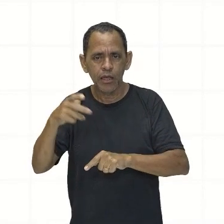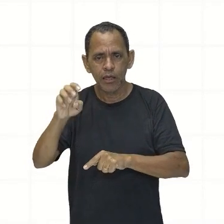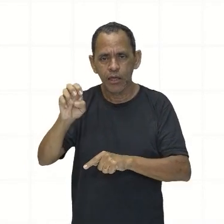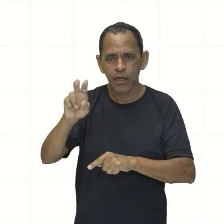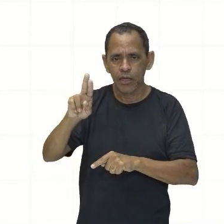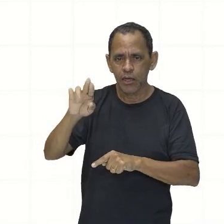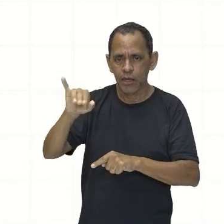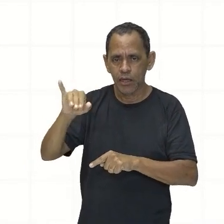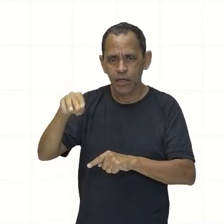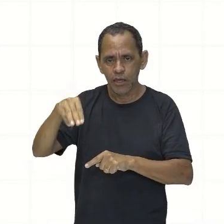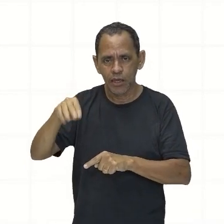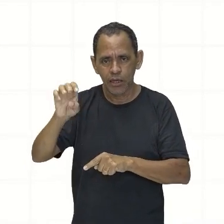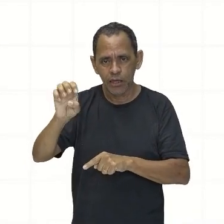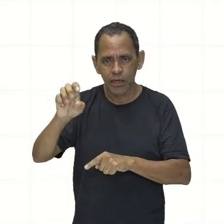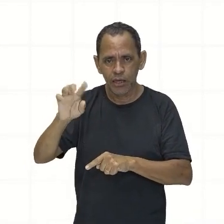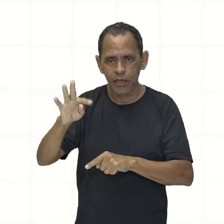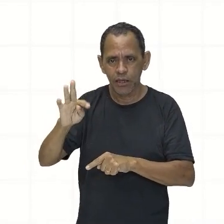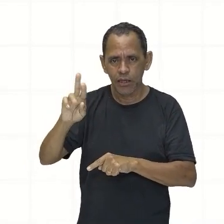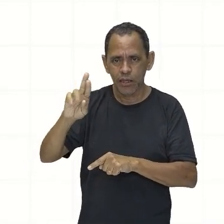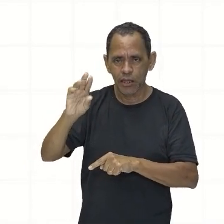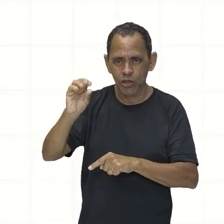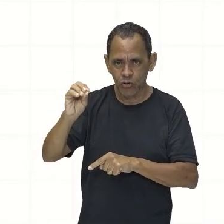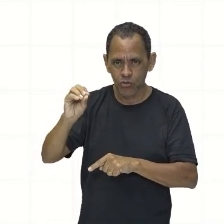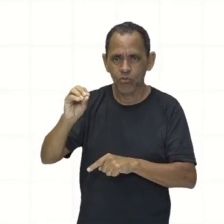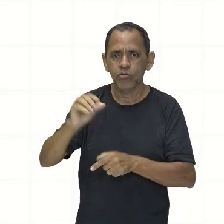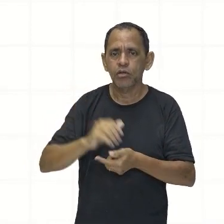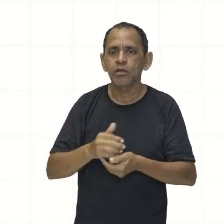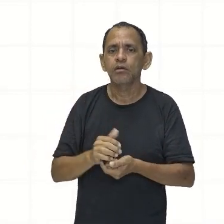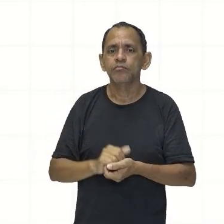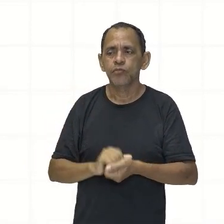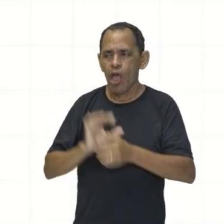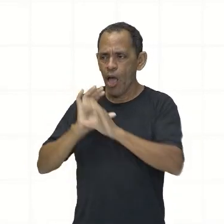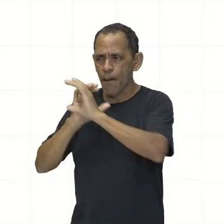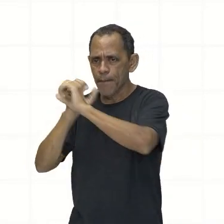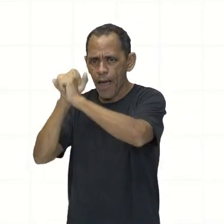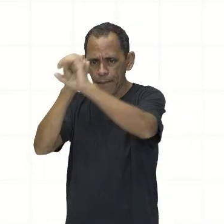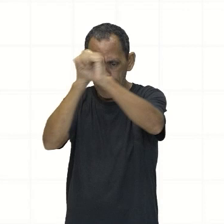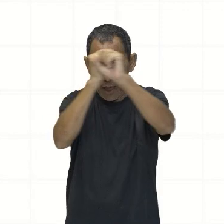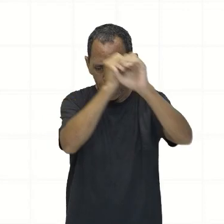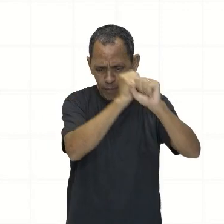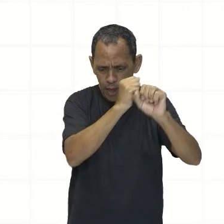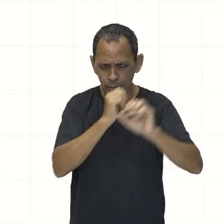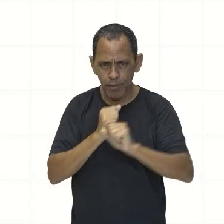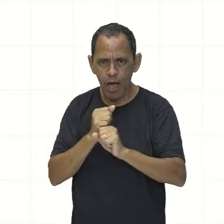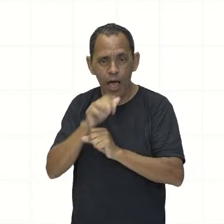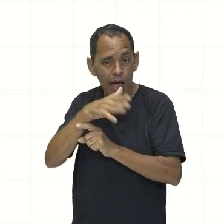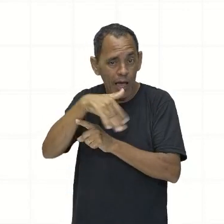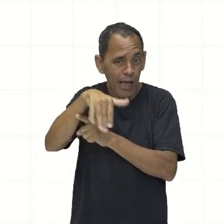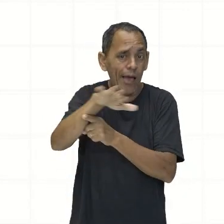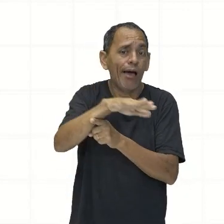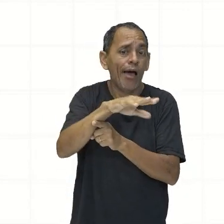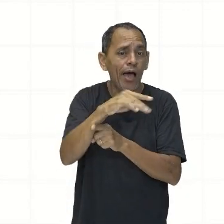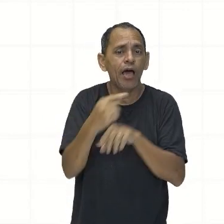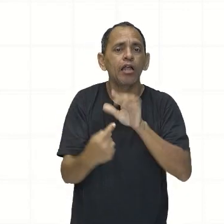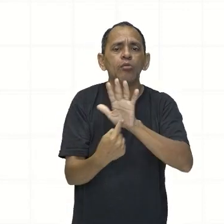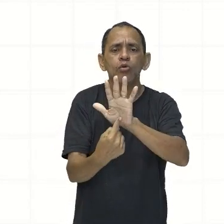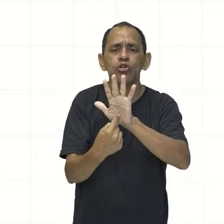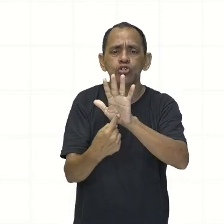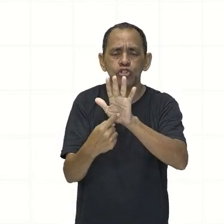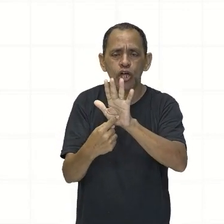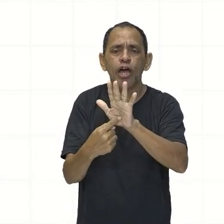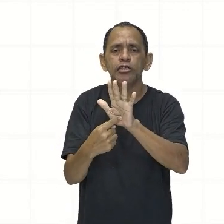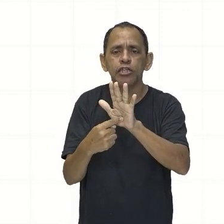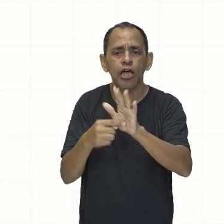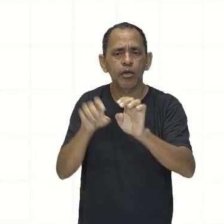comigo. Aí, sabendo que sua área é determinada pela expressão algébrica,